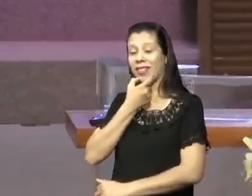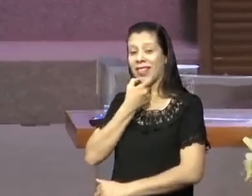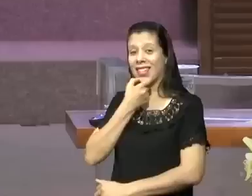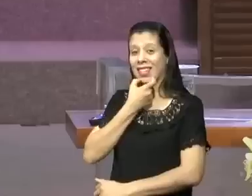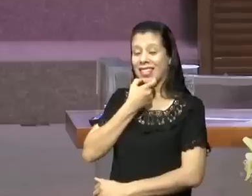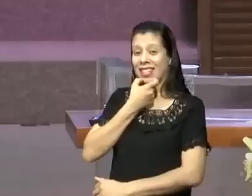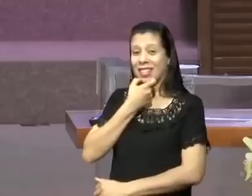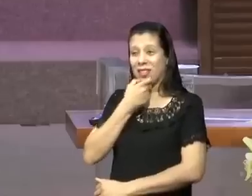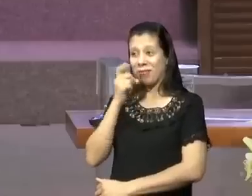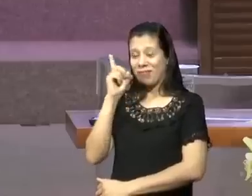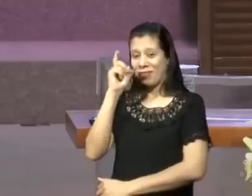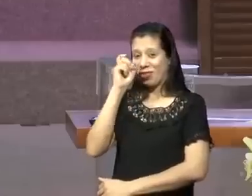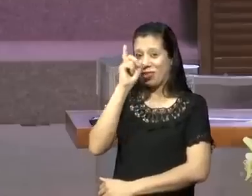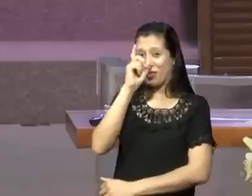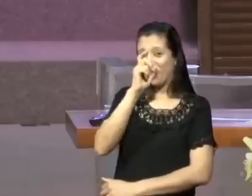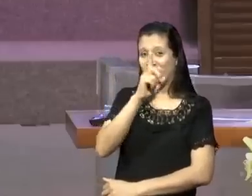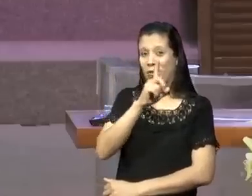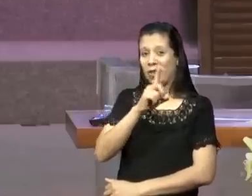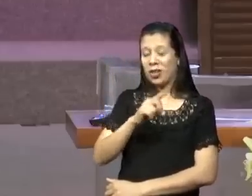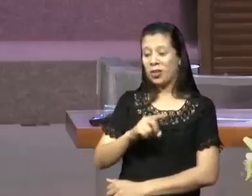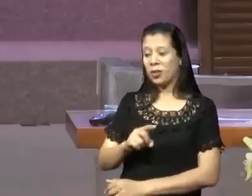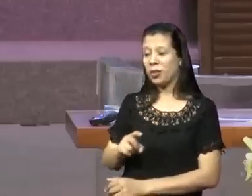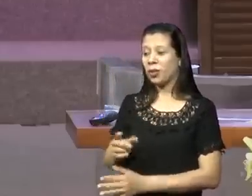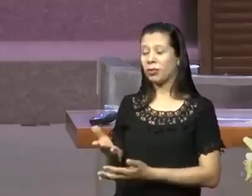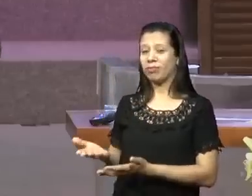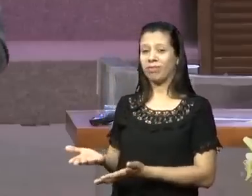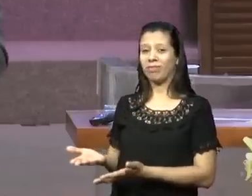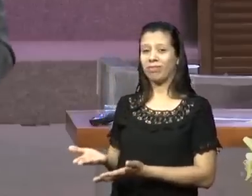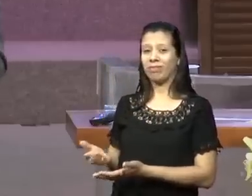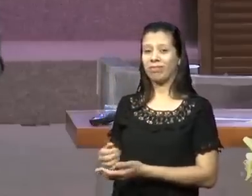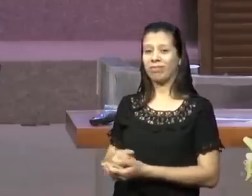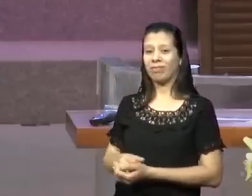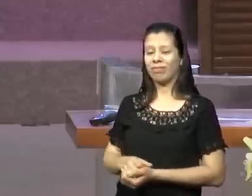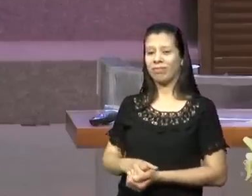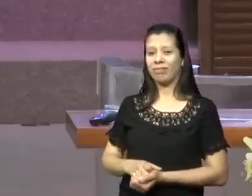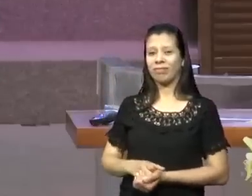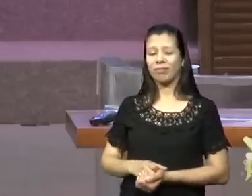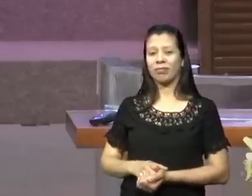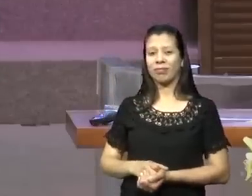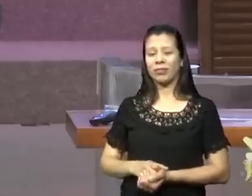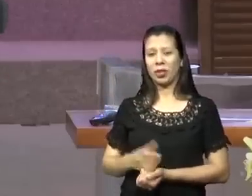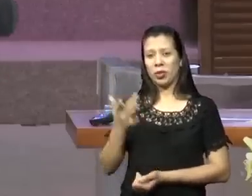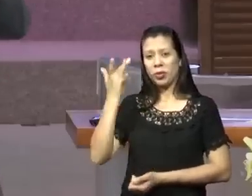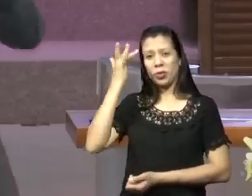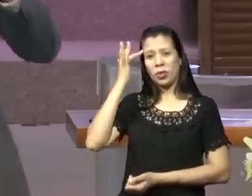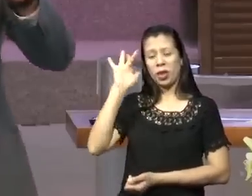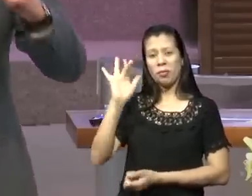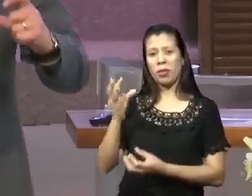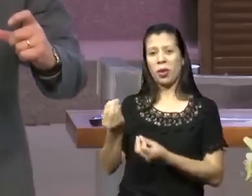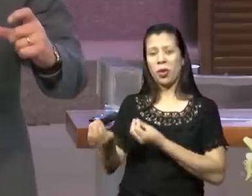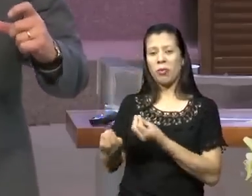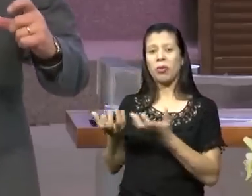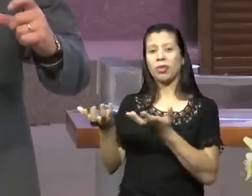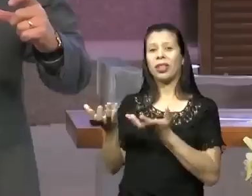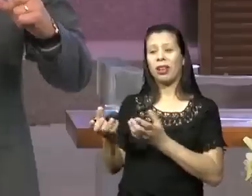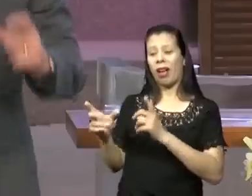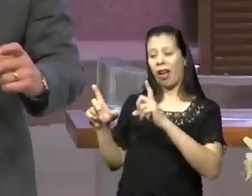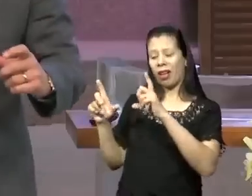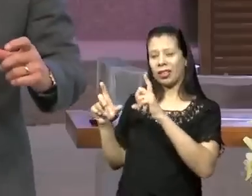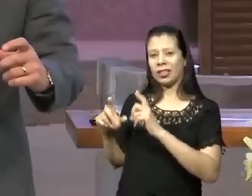foi muito estranho depois ele saíram e eles me trataram assim com bastante hostilidade porque quando eu peguei a câmera para tirar